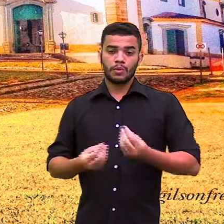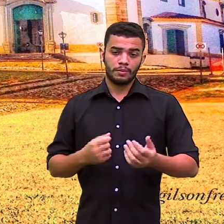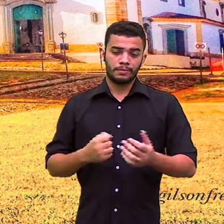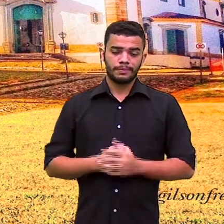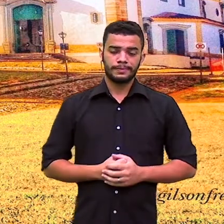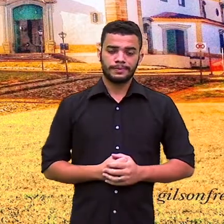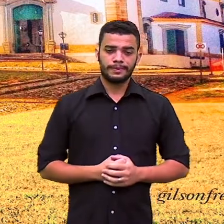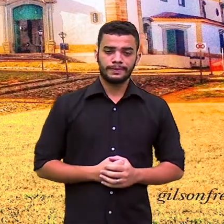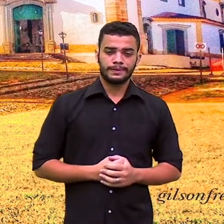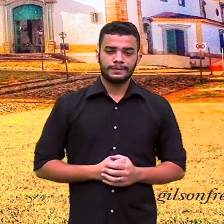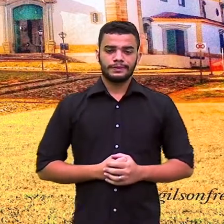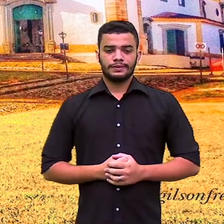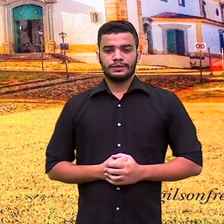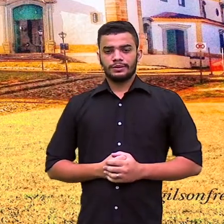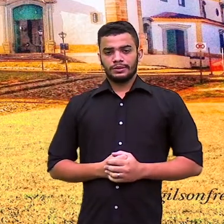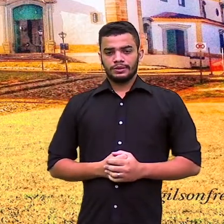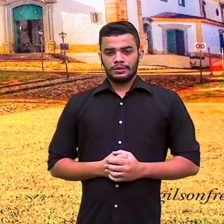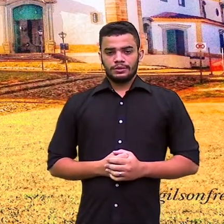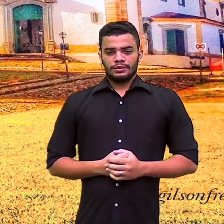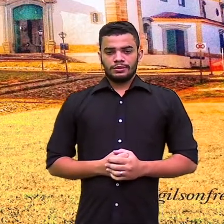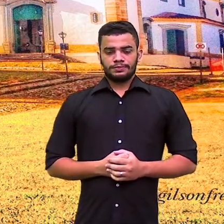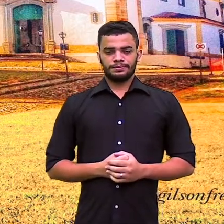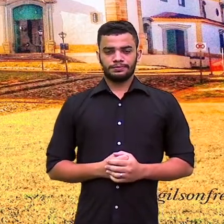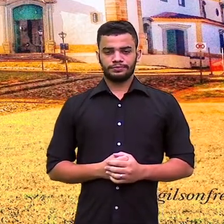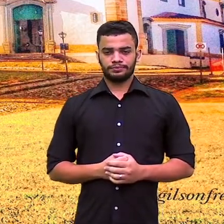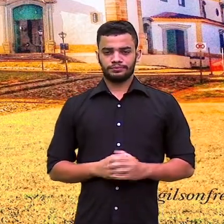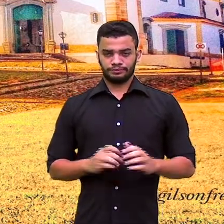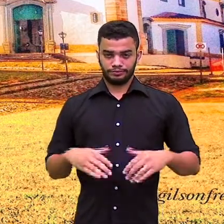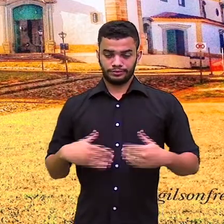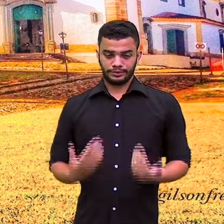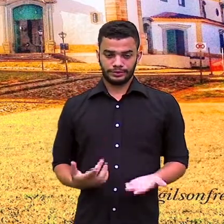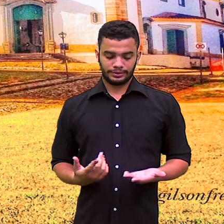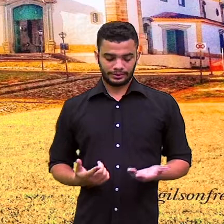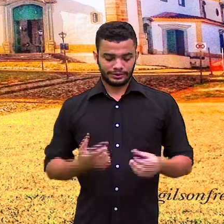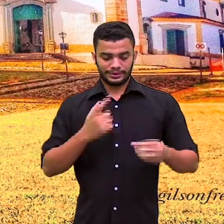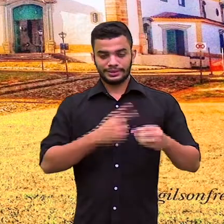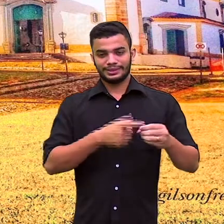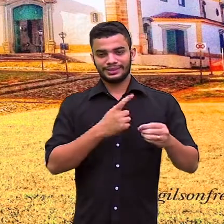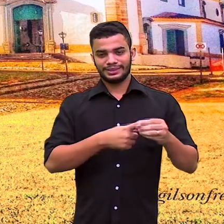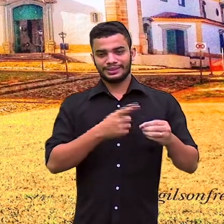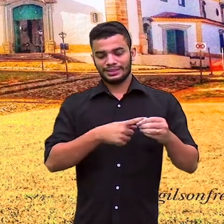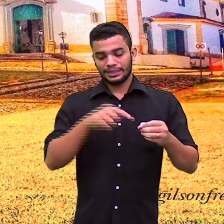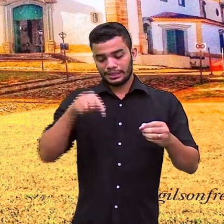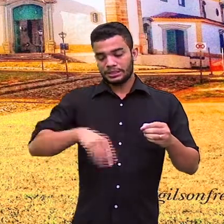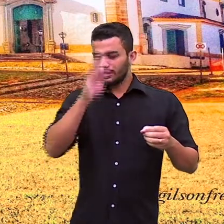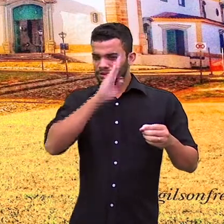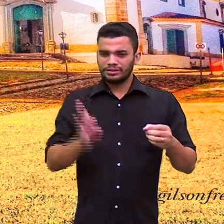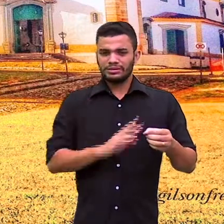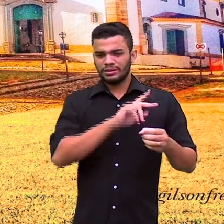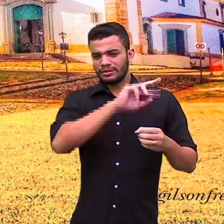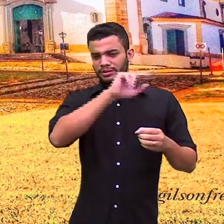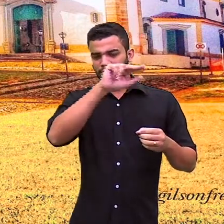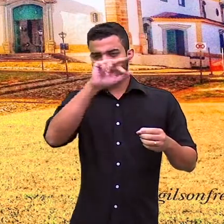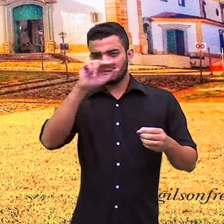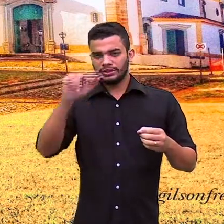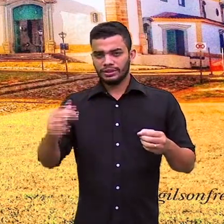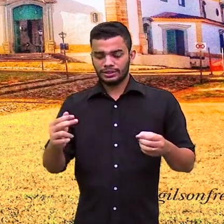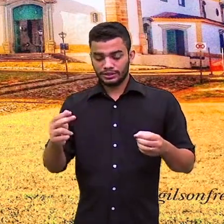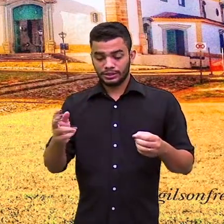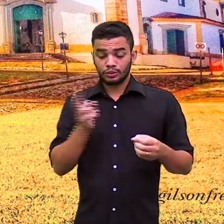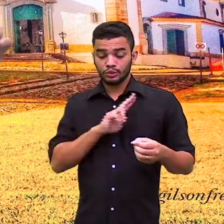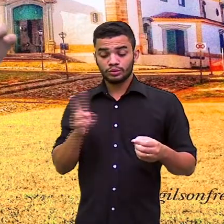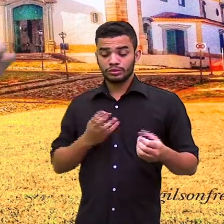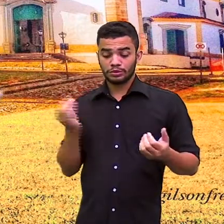lá? Muitas cidades brasileiras foram batizadas com nomes relacionados às atividades